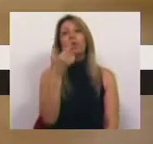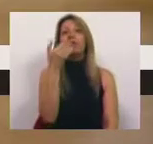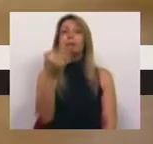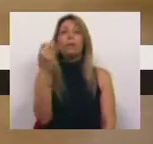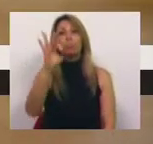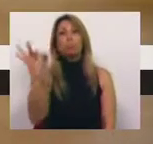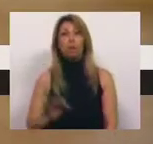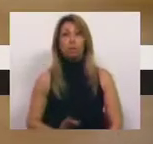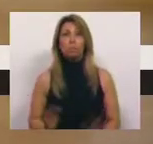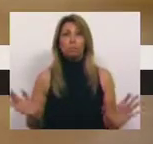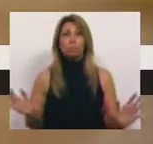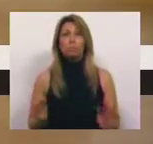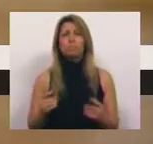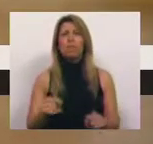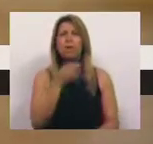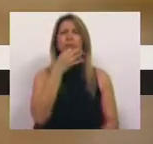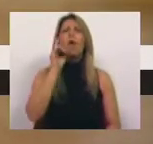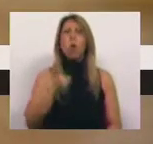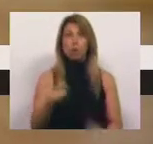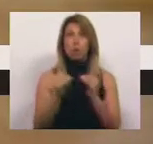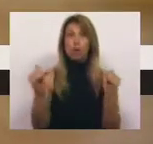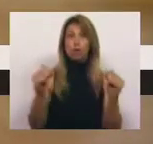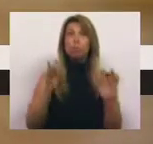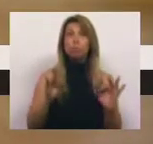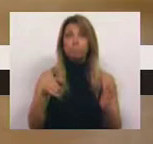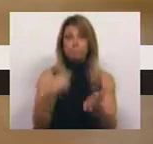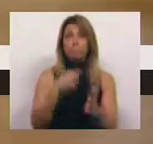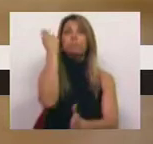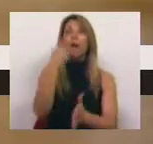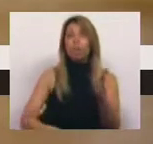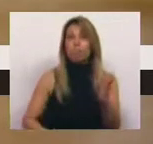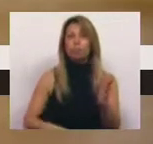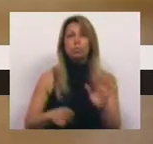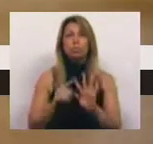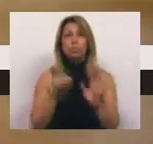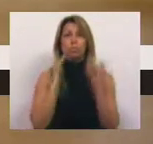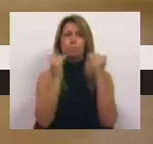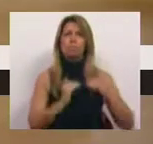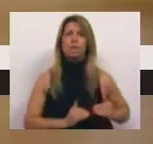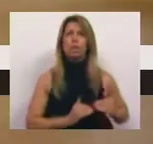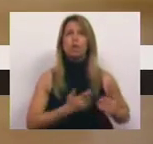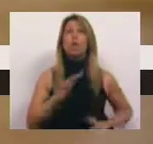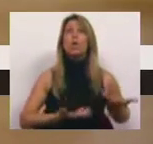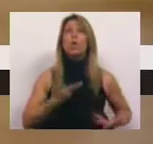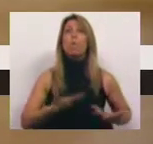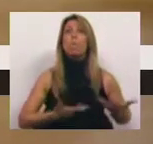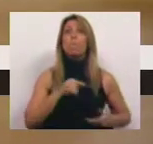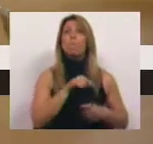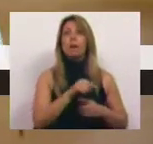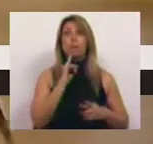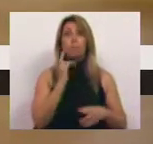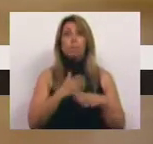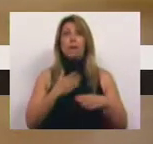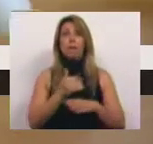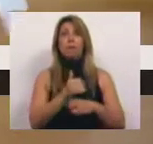0,7%. Estamos, portanto, a falar de um nível efetivo de tributação incomparavelmente inferior àquilo que pagam as micro, pequenas e médias